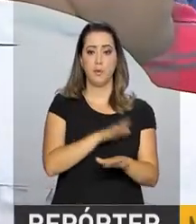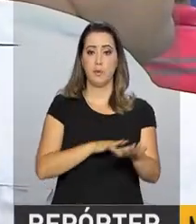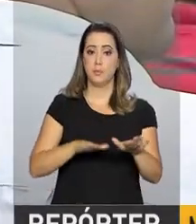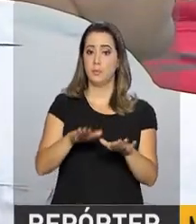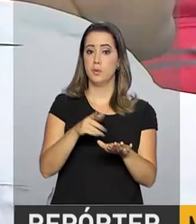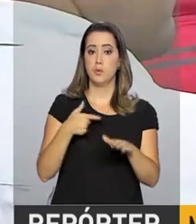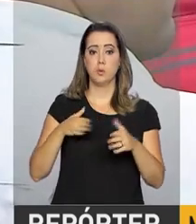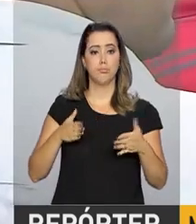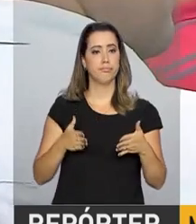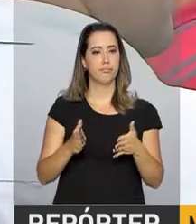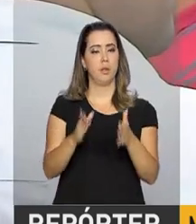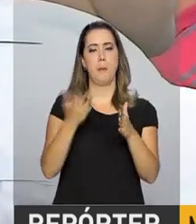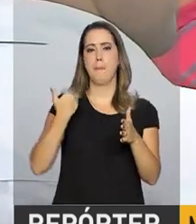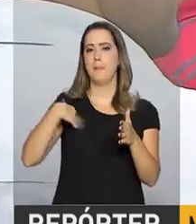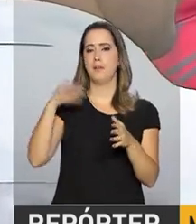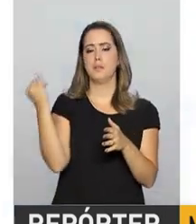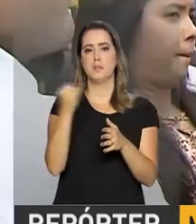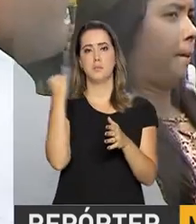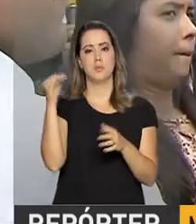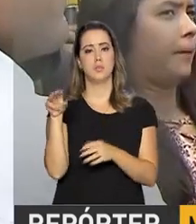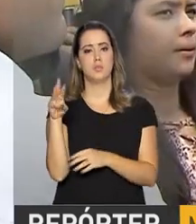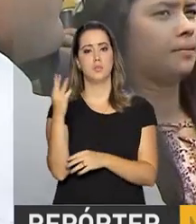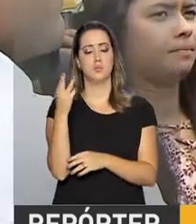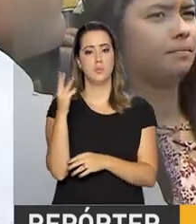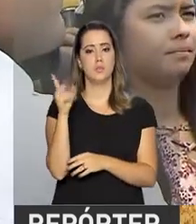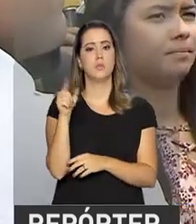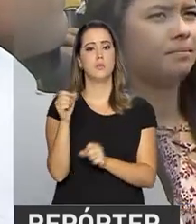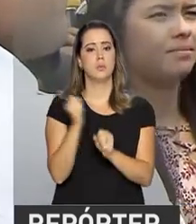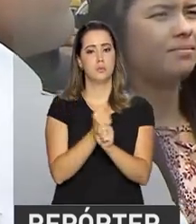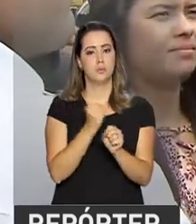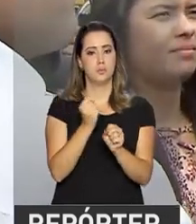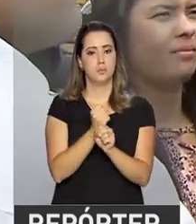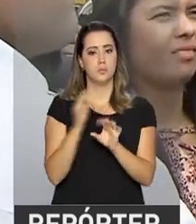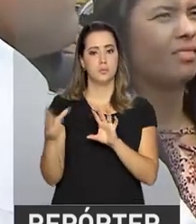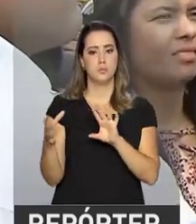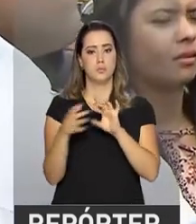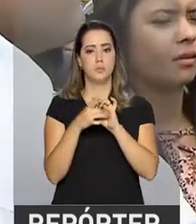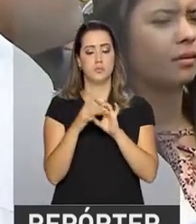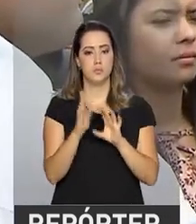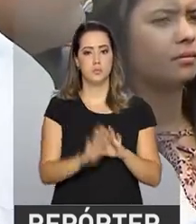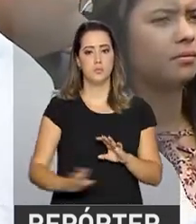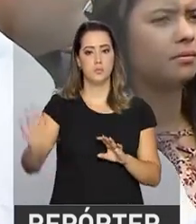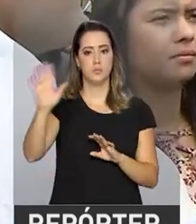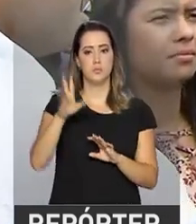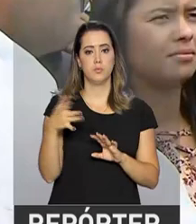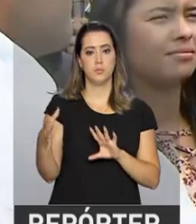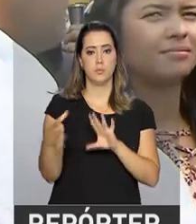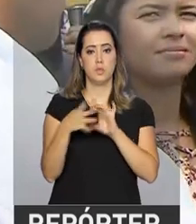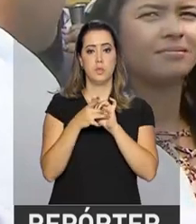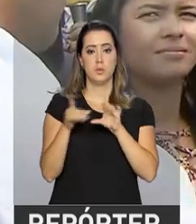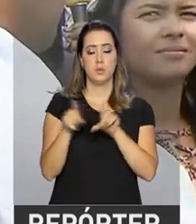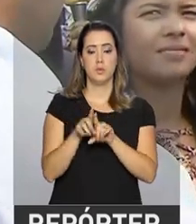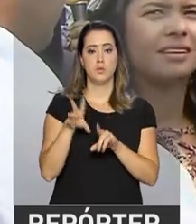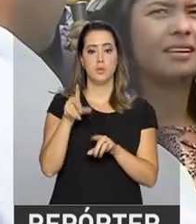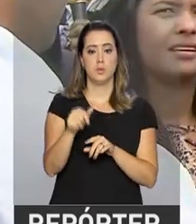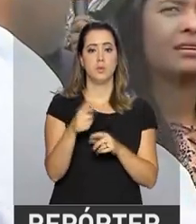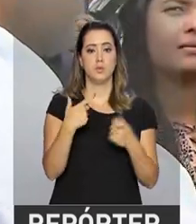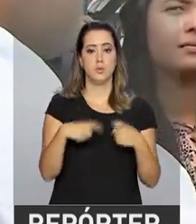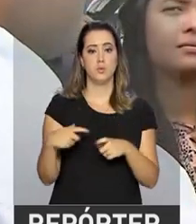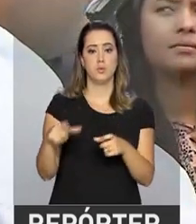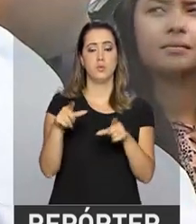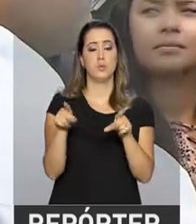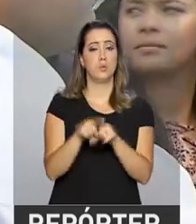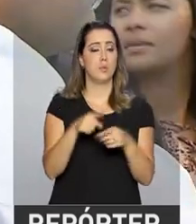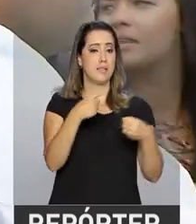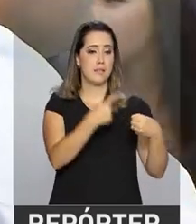do Maranhão e uma das mais importantes para o Brasil. É uma obra de integração nacional que liga toda a região de produção do Matopiba